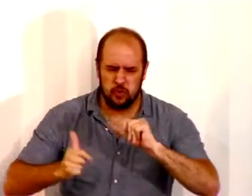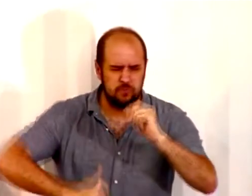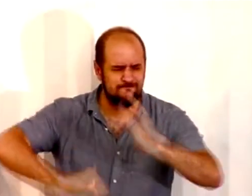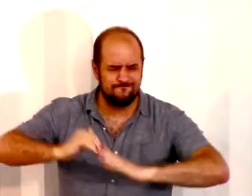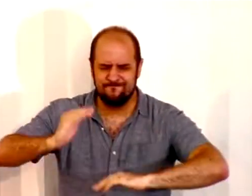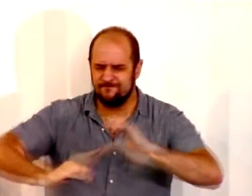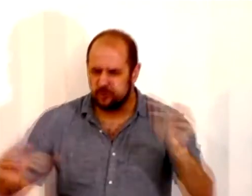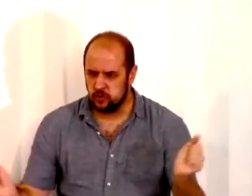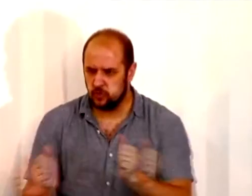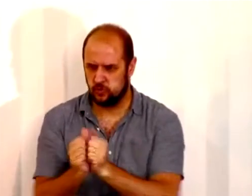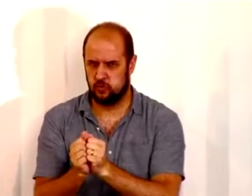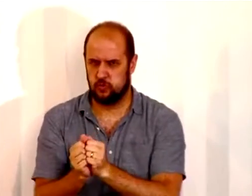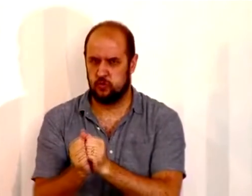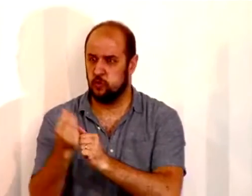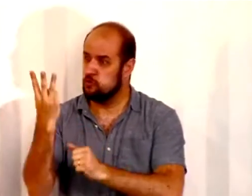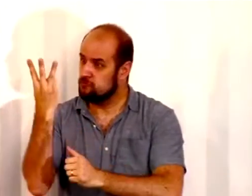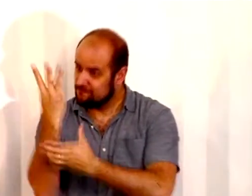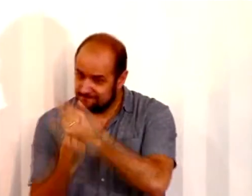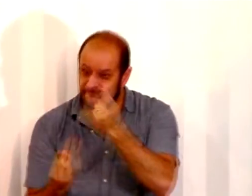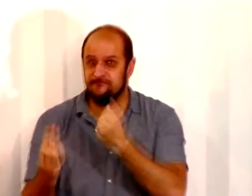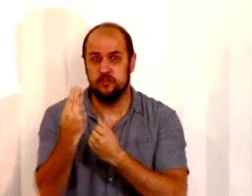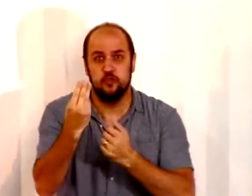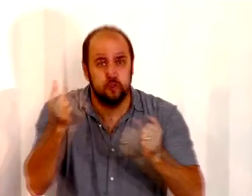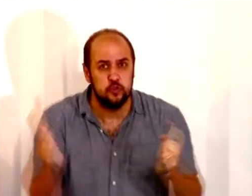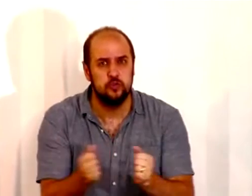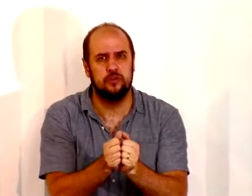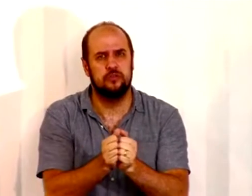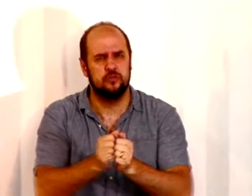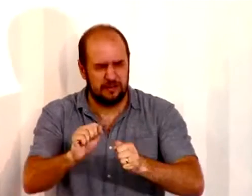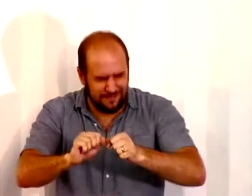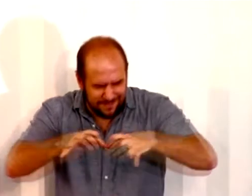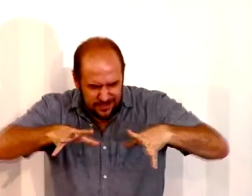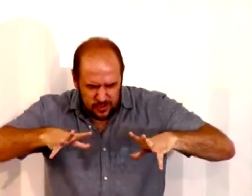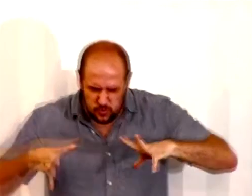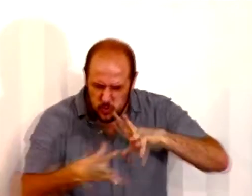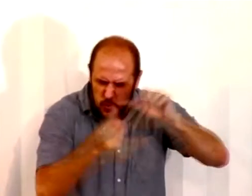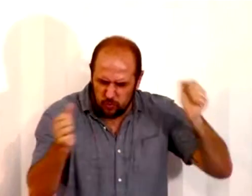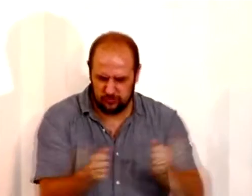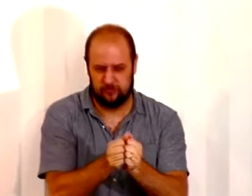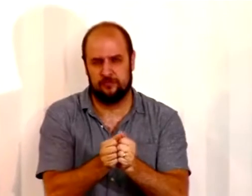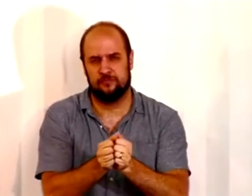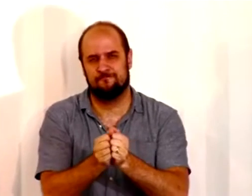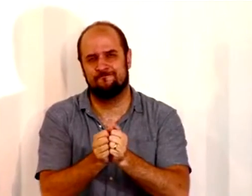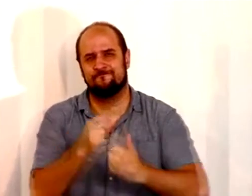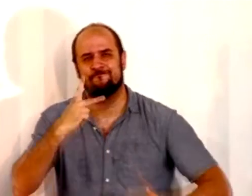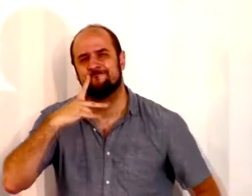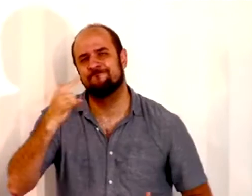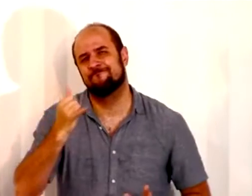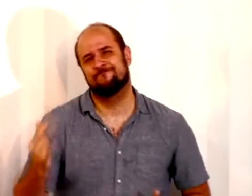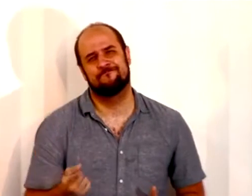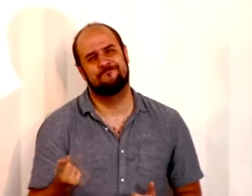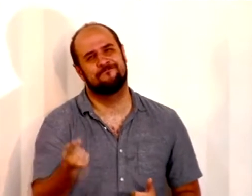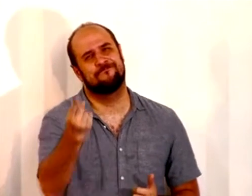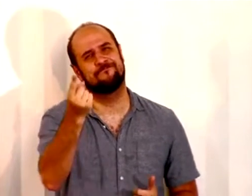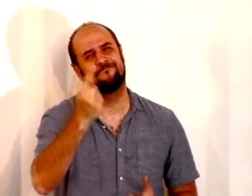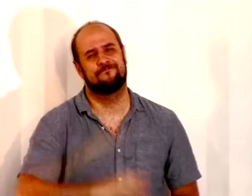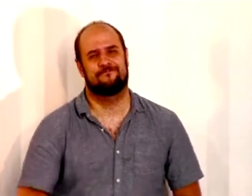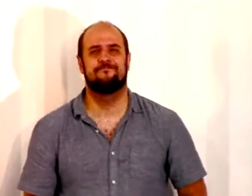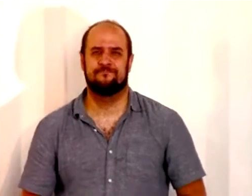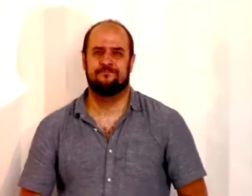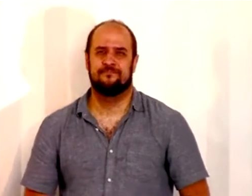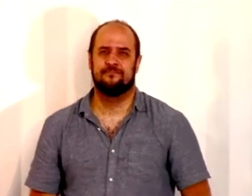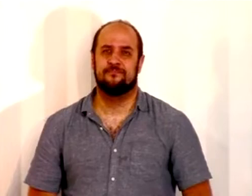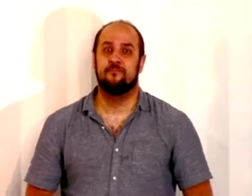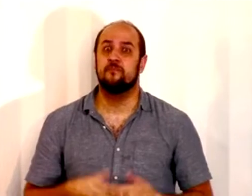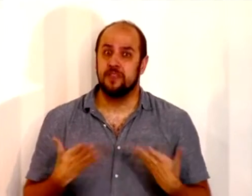Ele, e sem Ele, nada do que foi feito se fez. Ele é o Pai da eternidade. Por isso que você e eu devemos